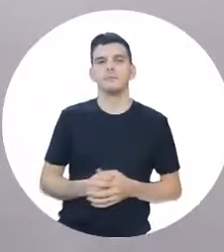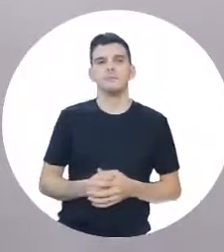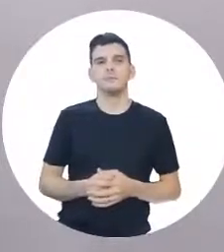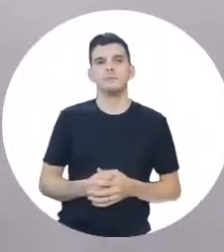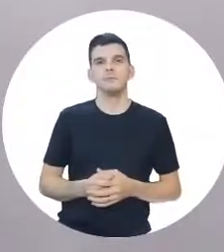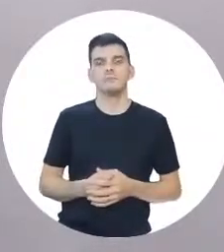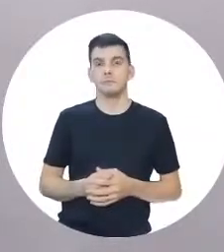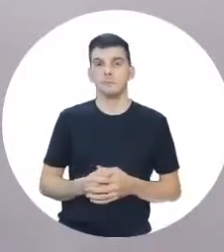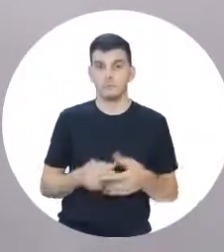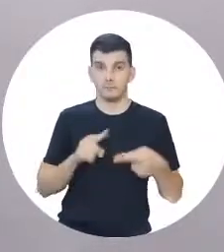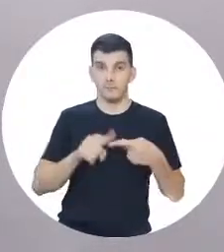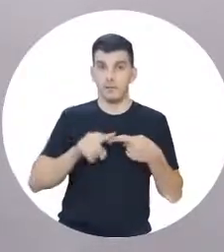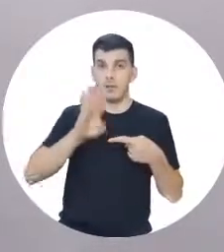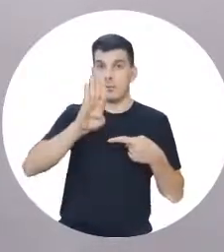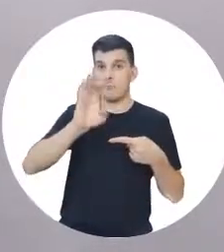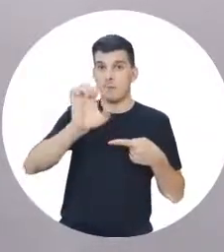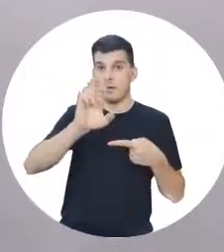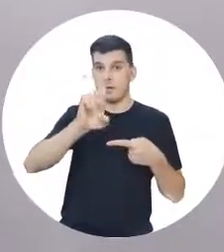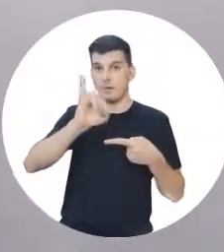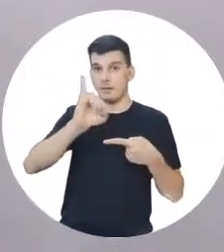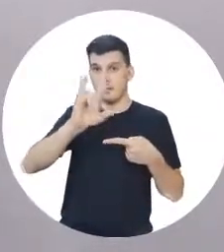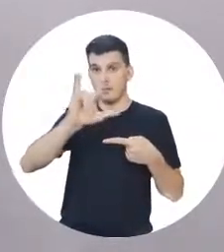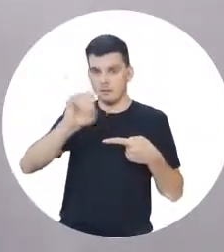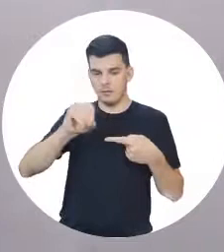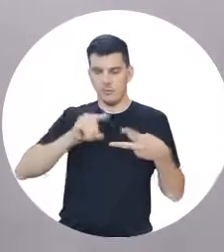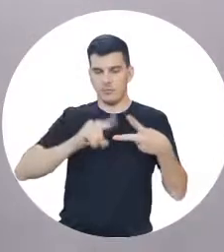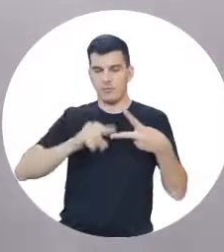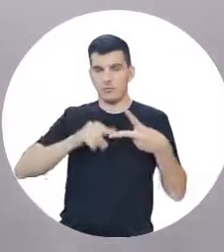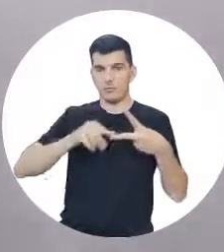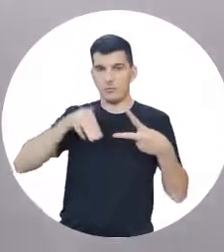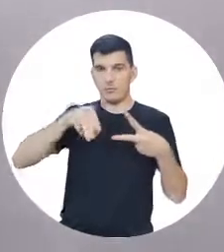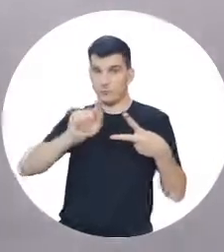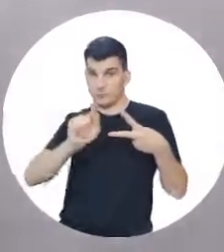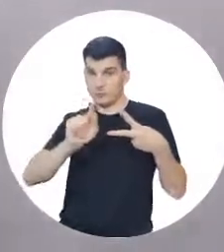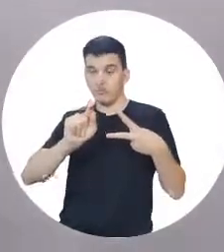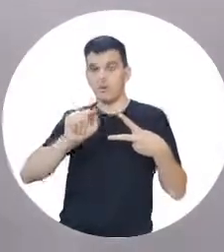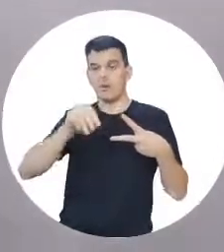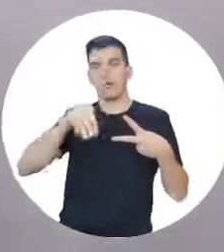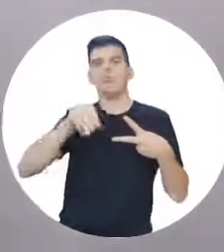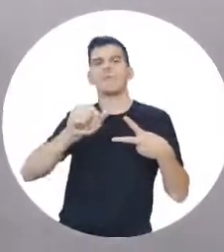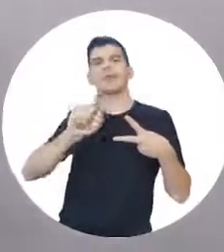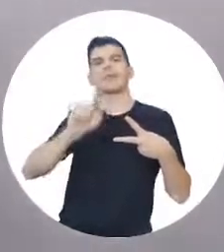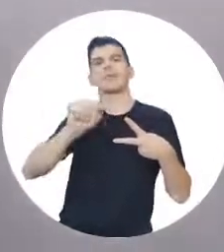Menos berílio e magnésio.